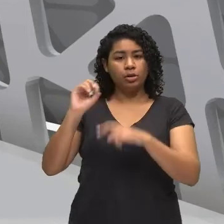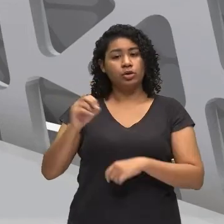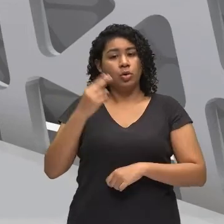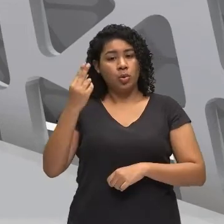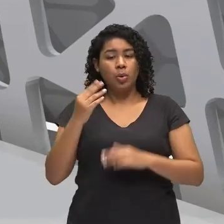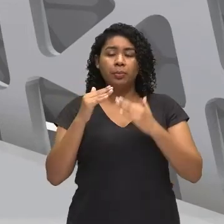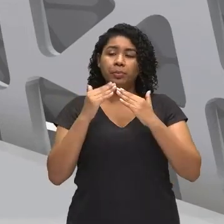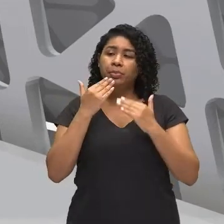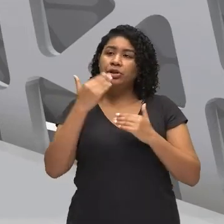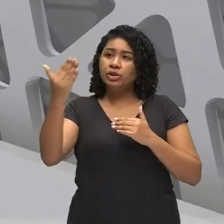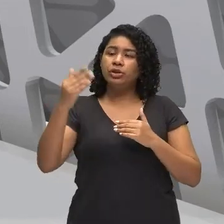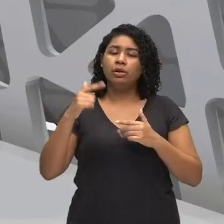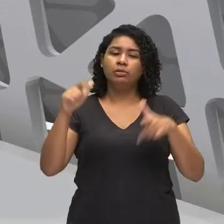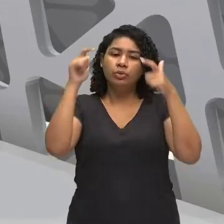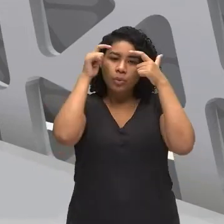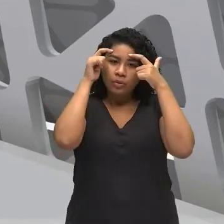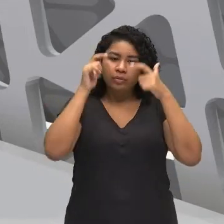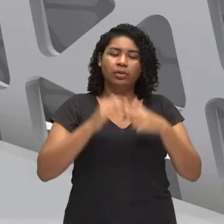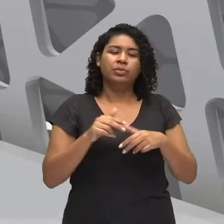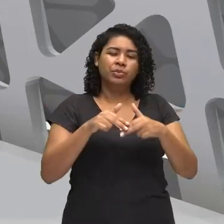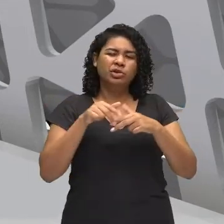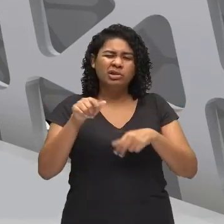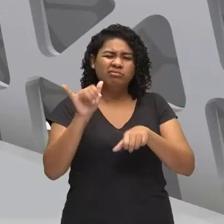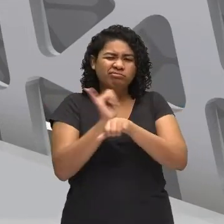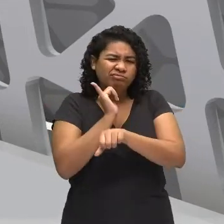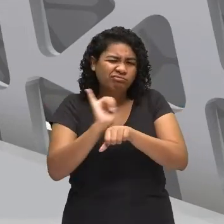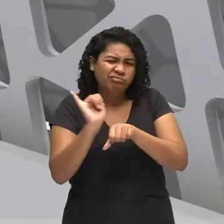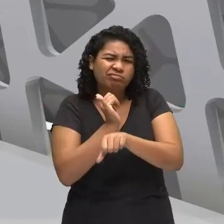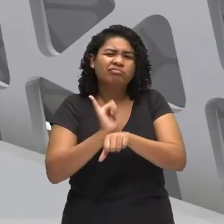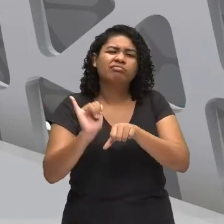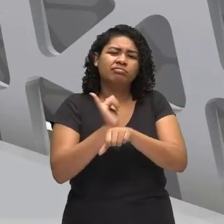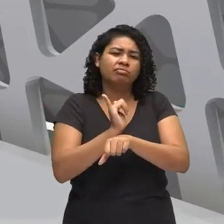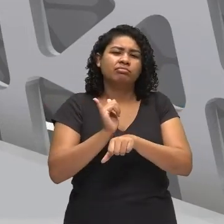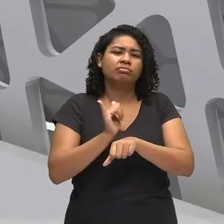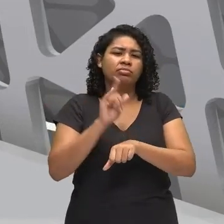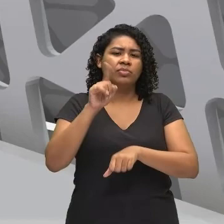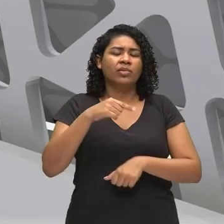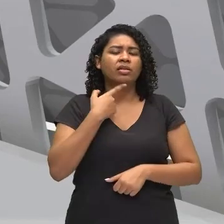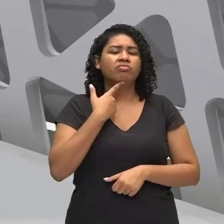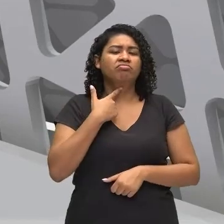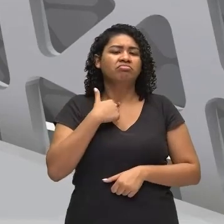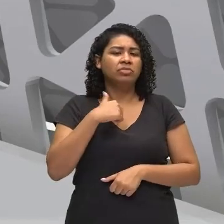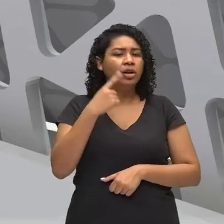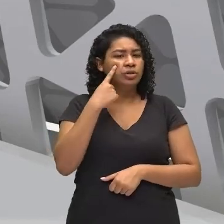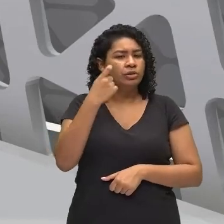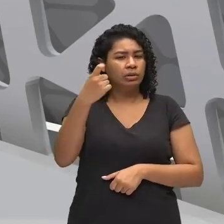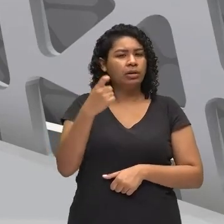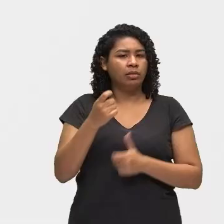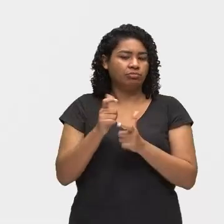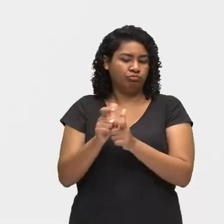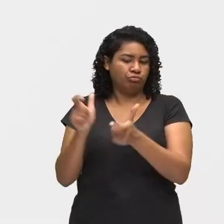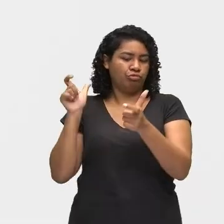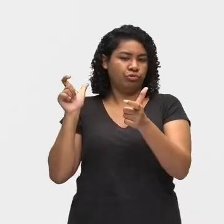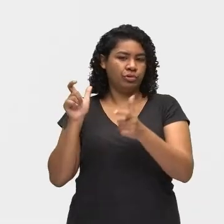qualquer forma, a gente sabe que esses artifícios foram utilizados para satisfazer os interesses de muita gente. Terceiro